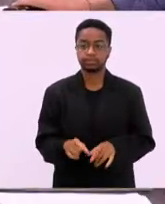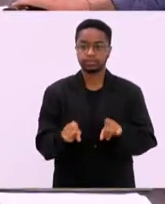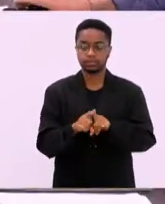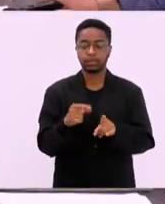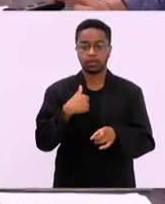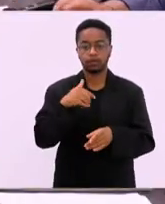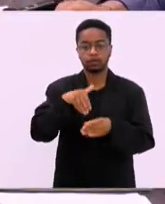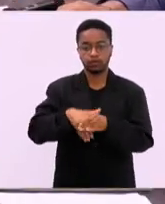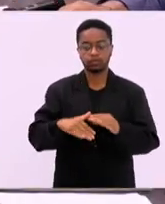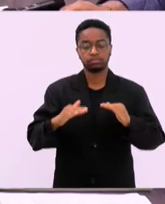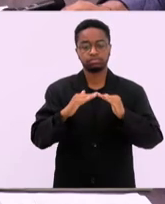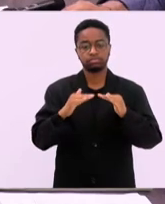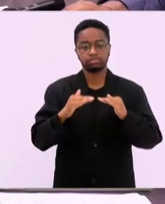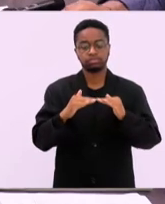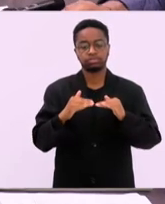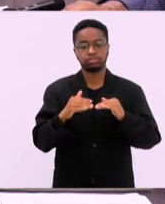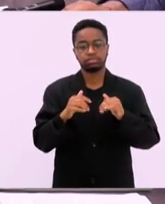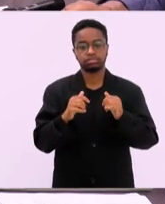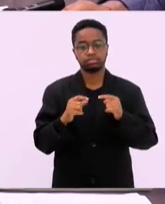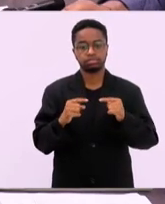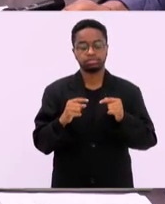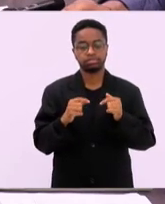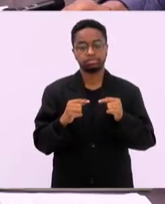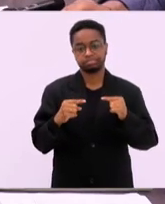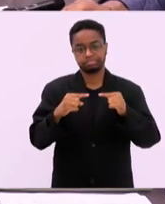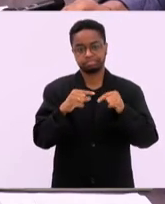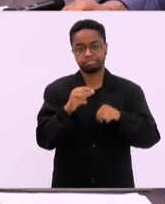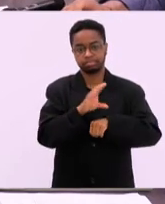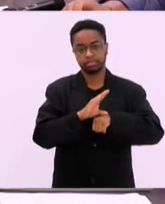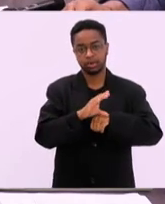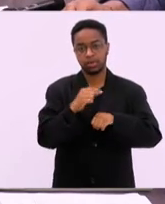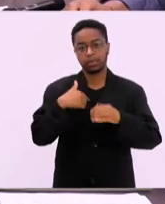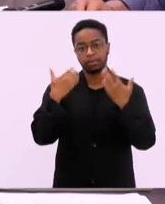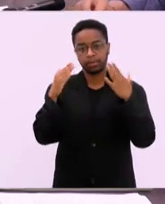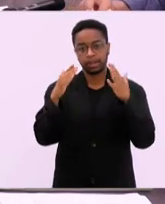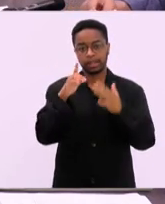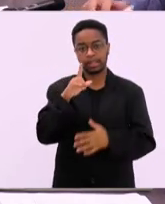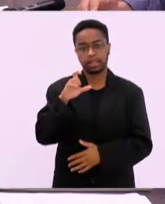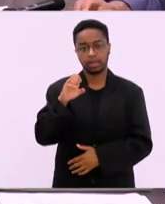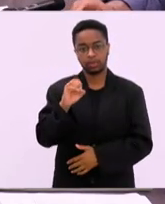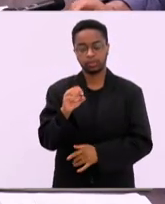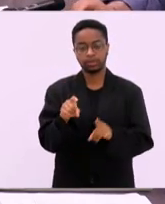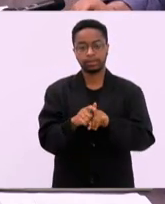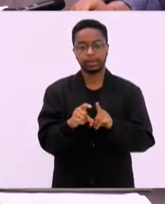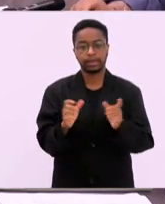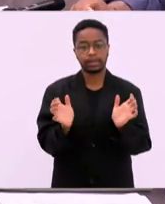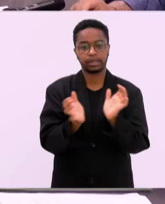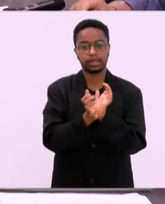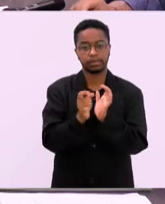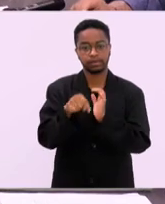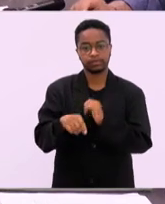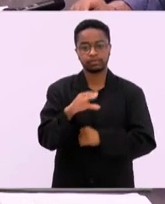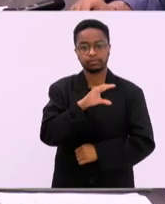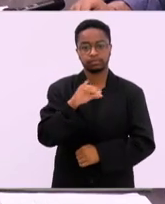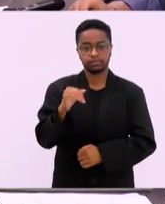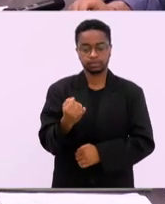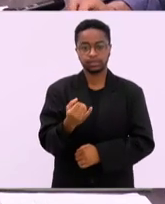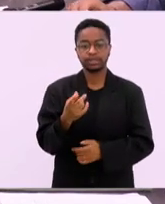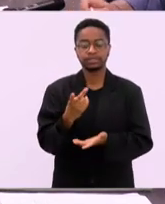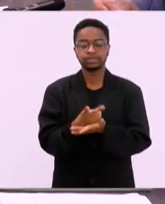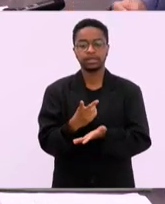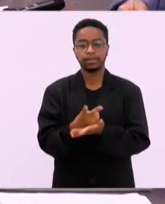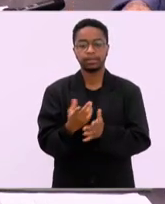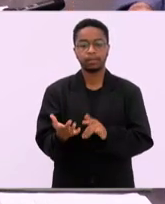pela constitucionalidade, mas quero aqui parabenizar o doutor Léo e toda a equipe da CCJ, que tem trazido